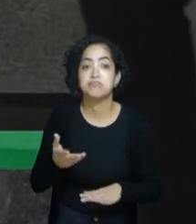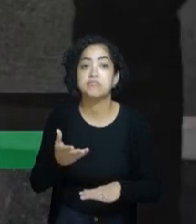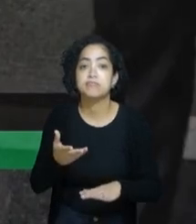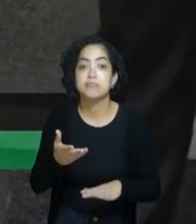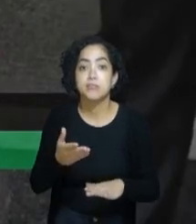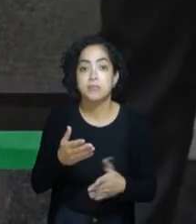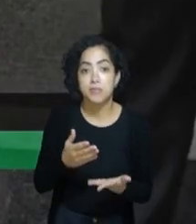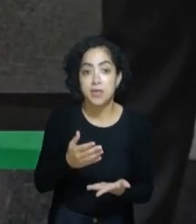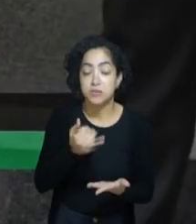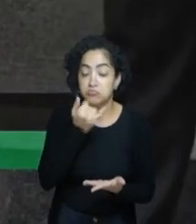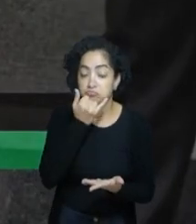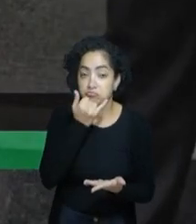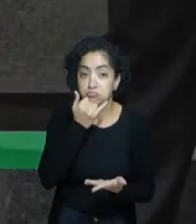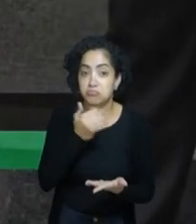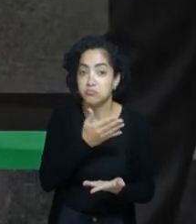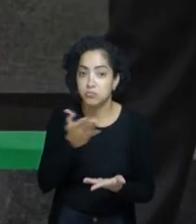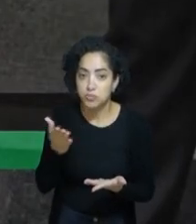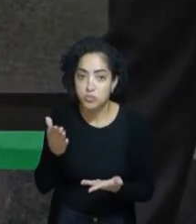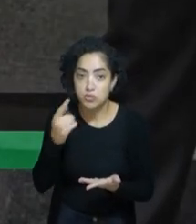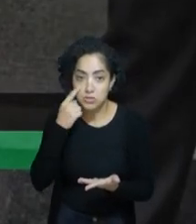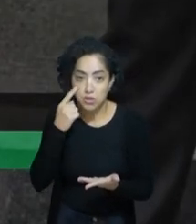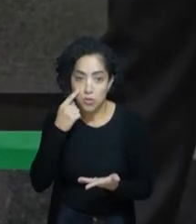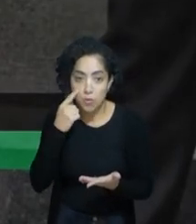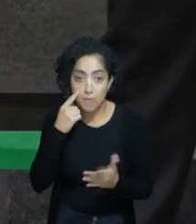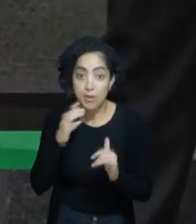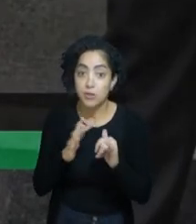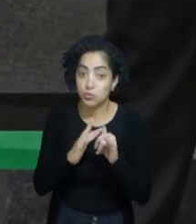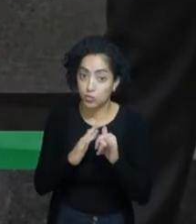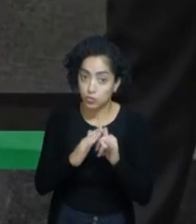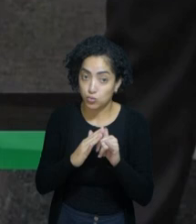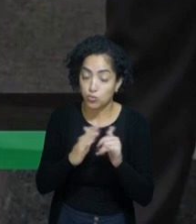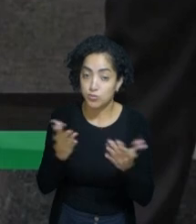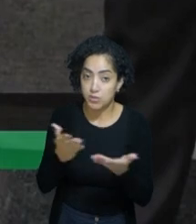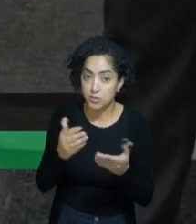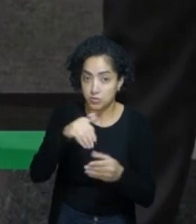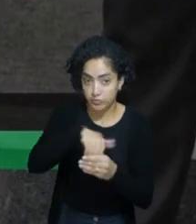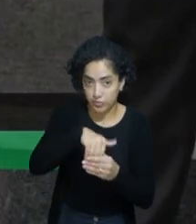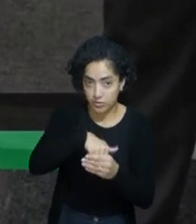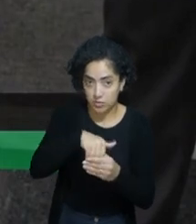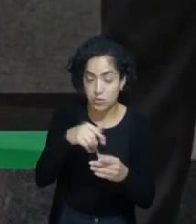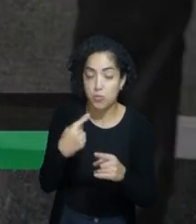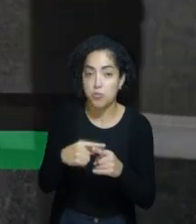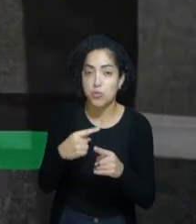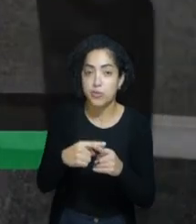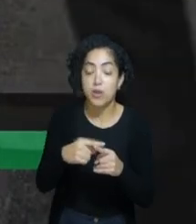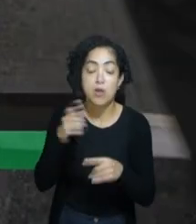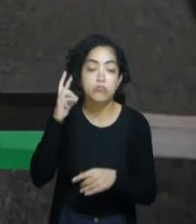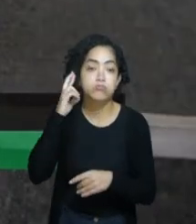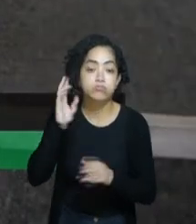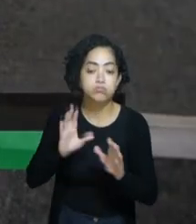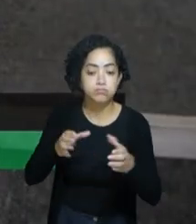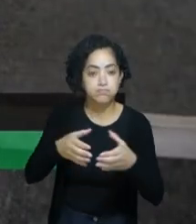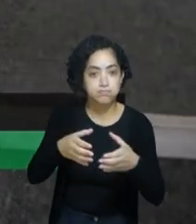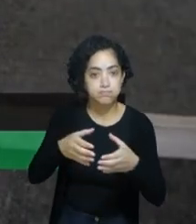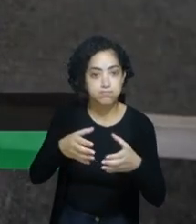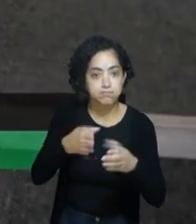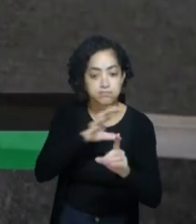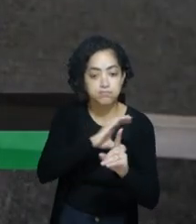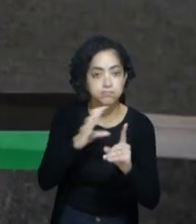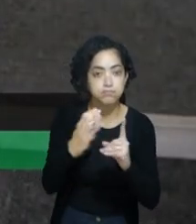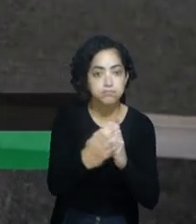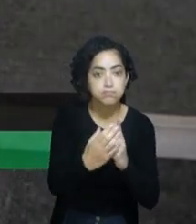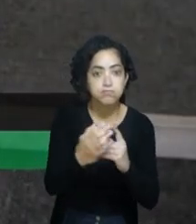nosso lamentar muitos nos acompanham pelo YouTube ao vivo nesse momento em relação a essa votação porque a comunidade surda tem um grande